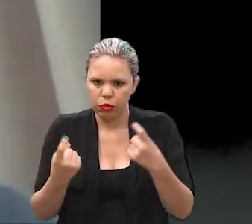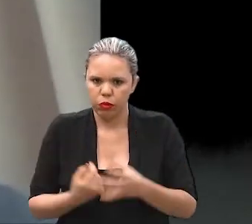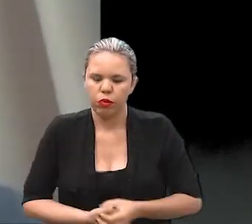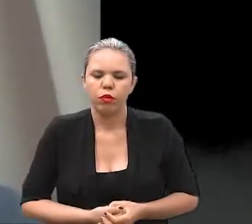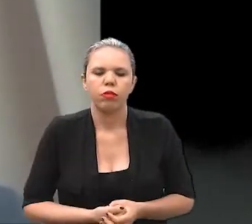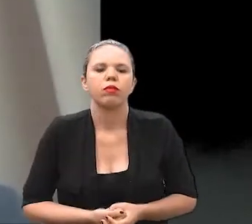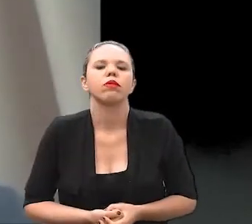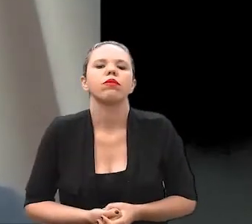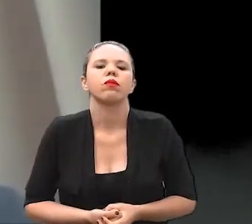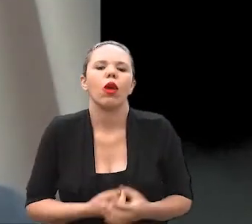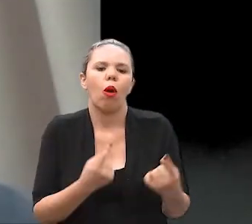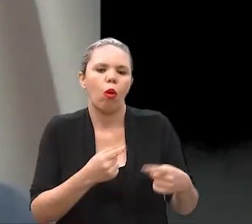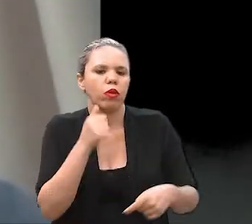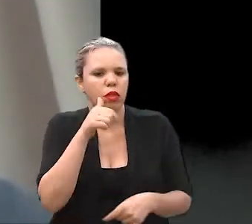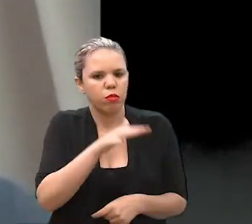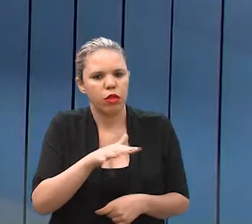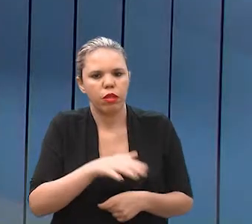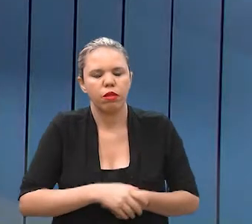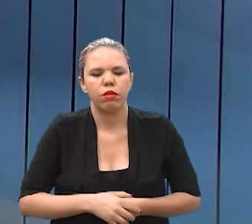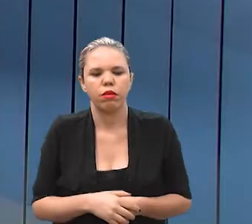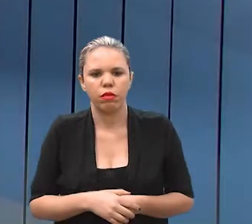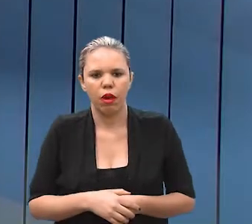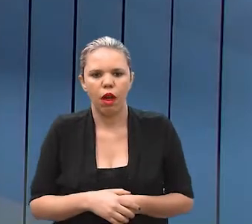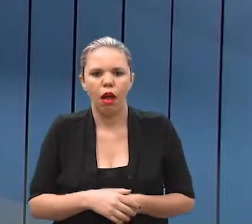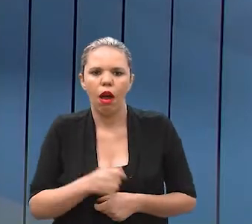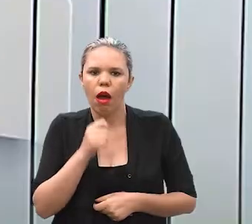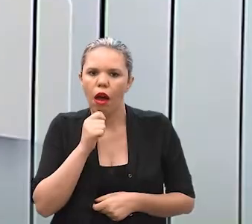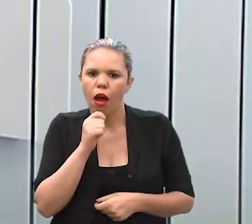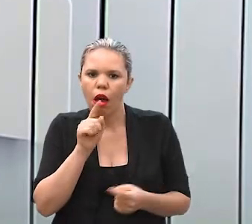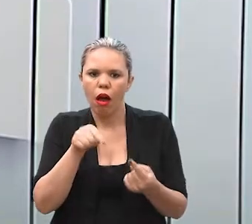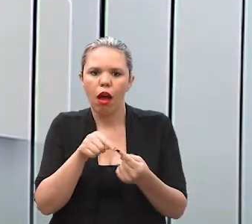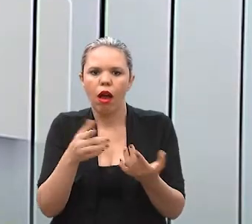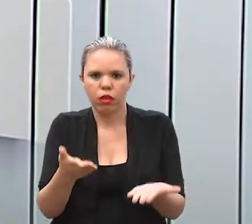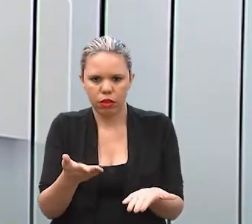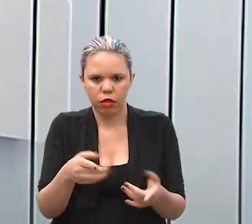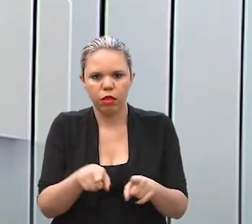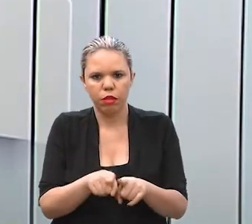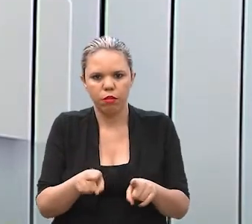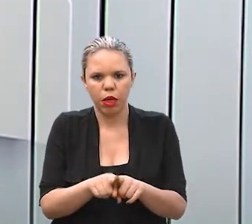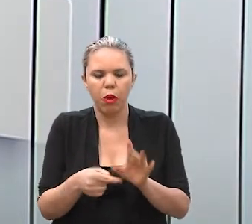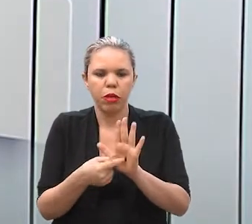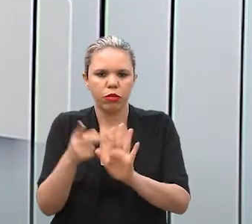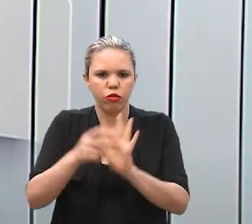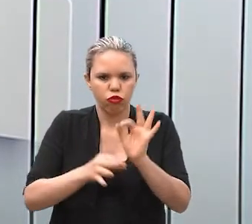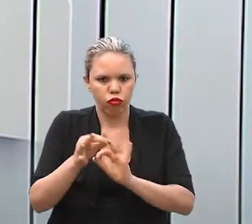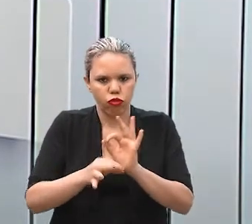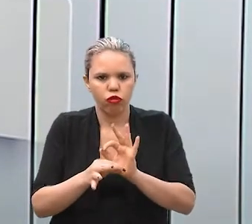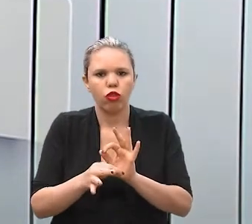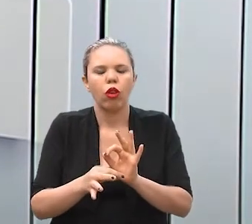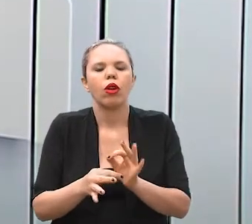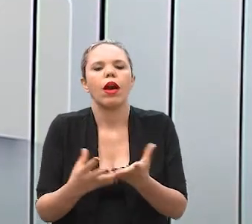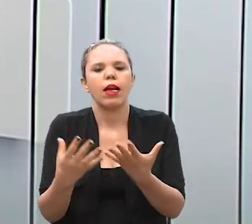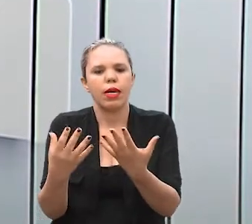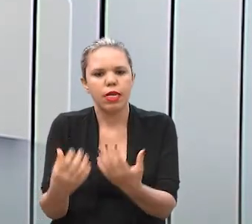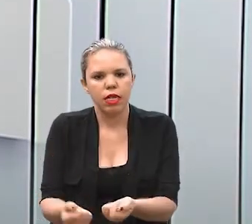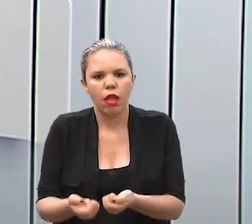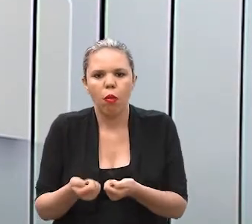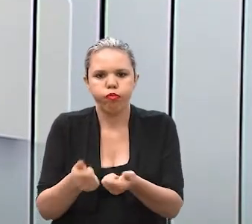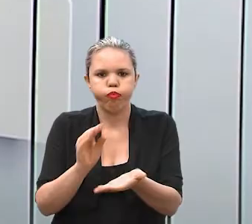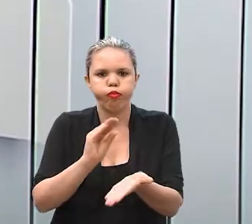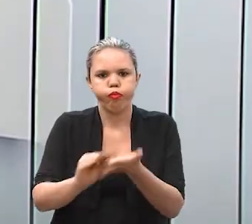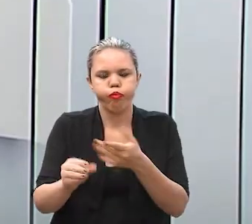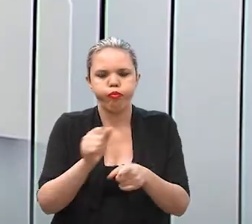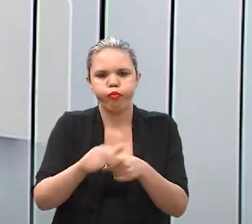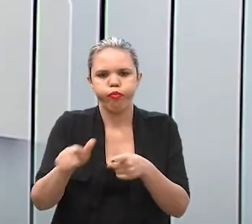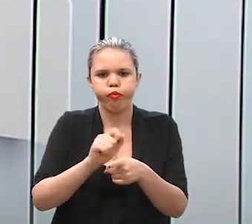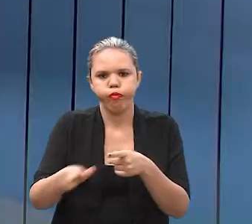essas agressões contra as mulheres. Ainda neste sentido, o senhor também apresentou um projeto de concessão de auxílio aluguel